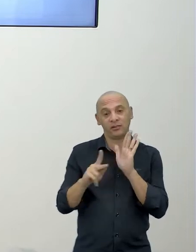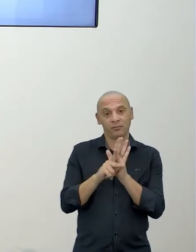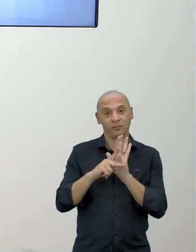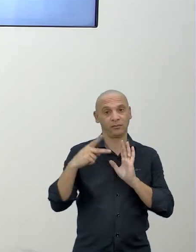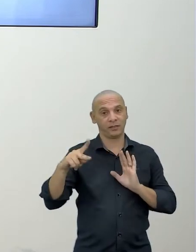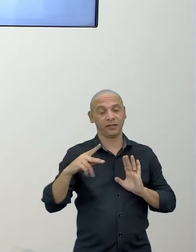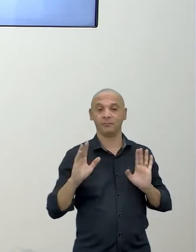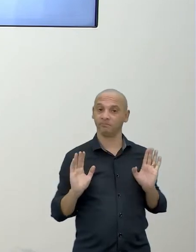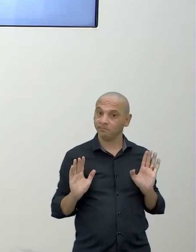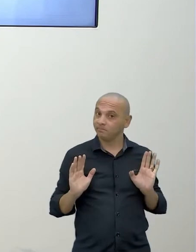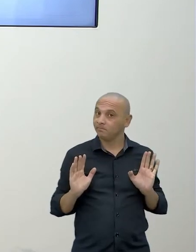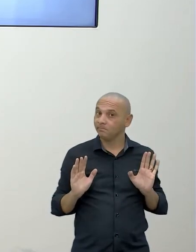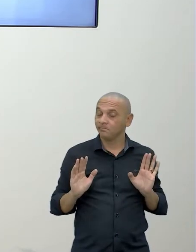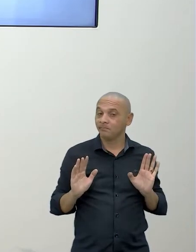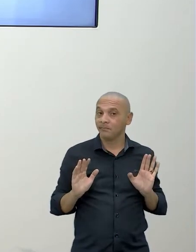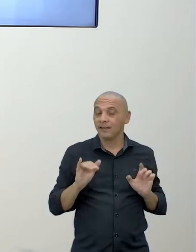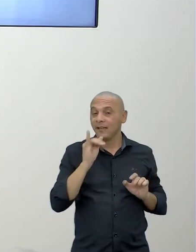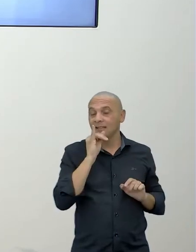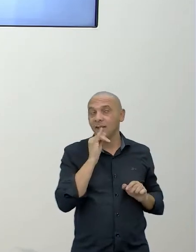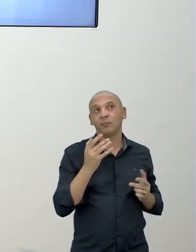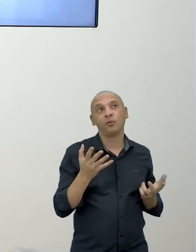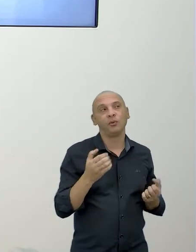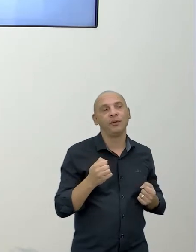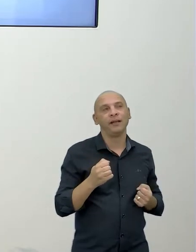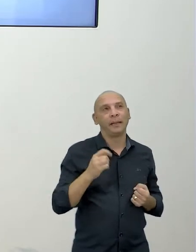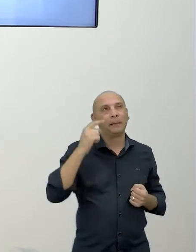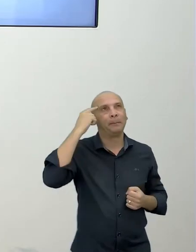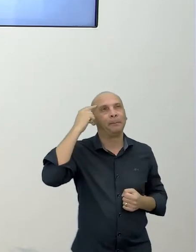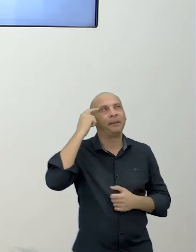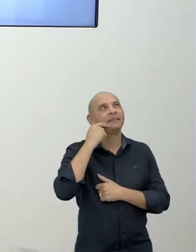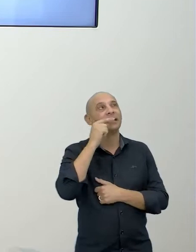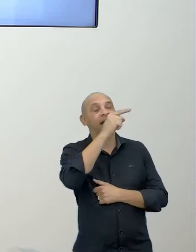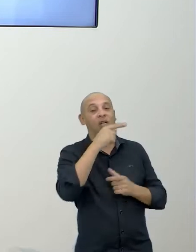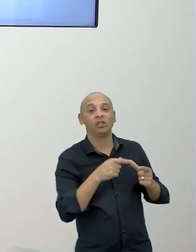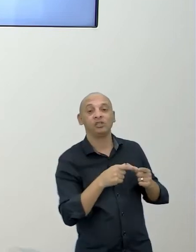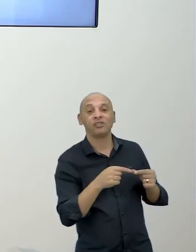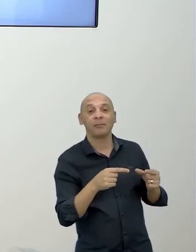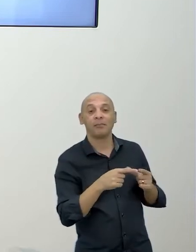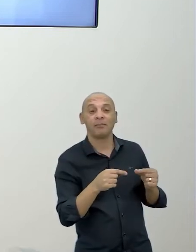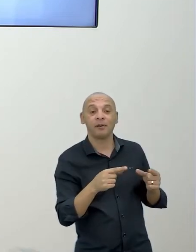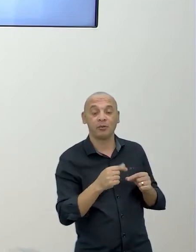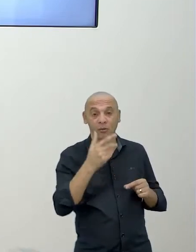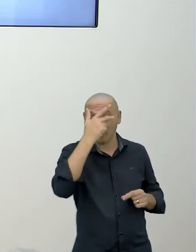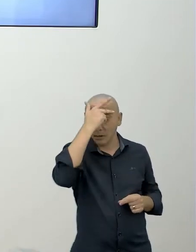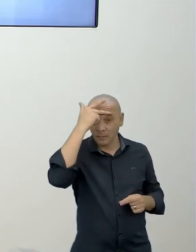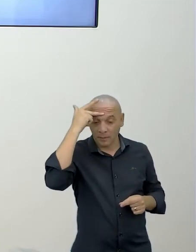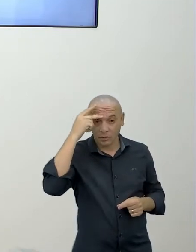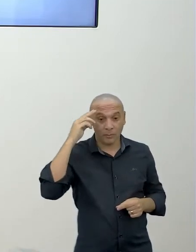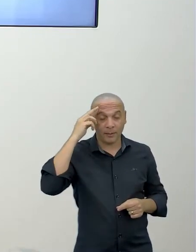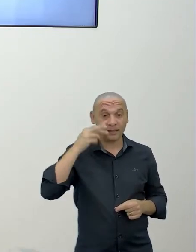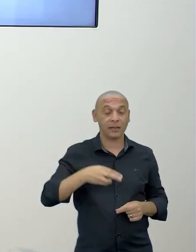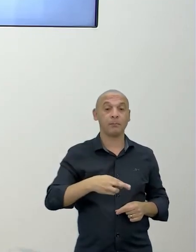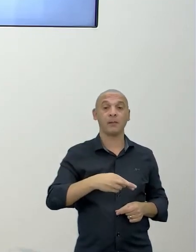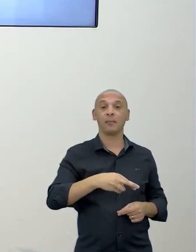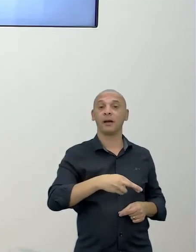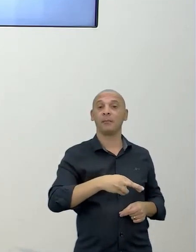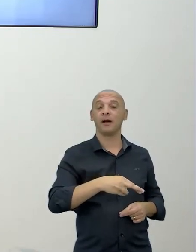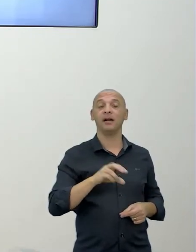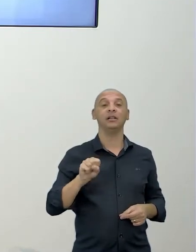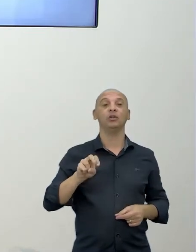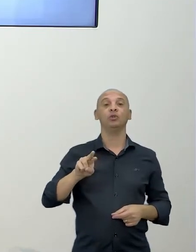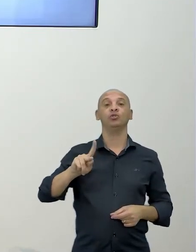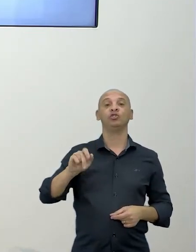né? Será que a comida ela é um elemento de identidade nacional? Né? A gente, pegando até o exemplo,